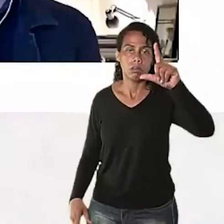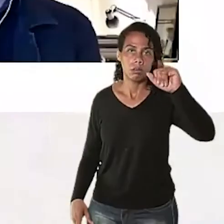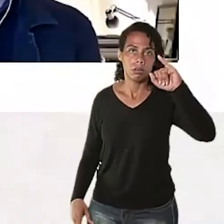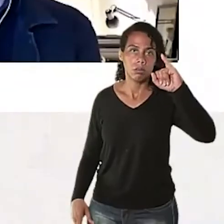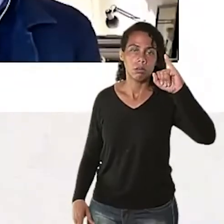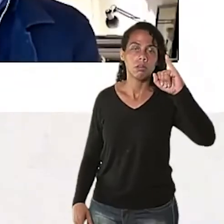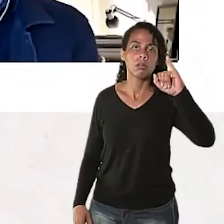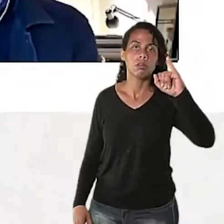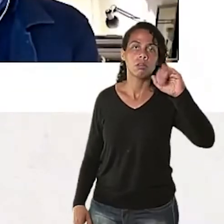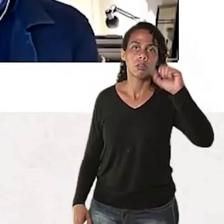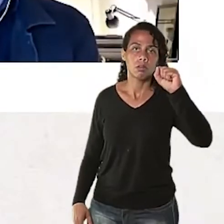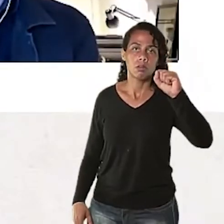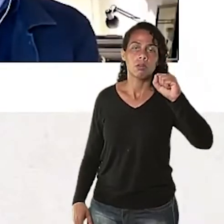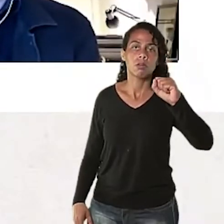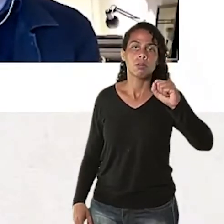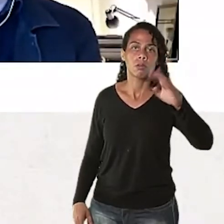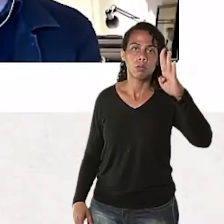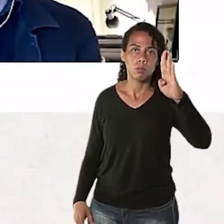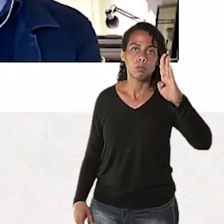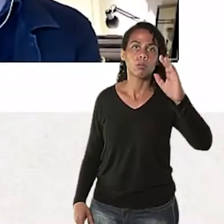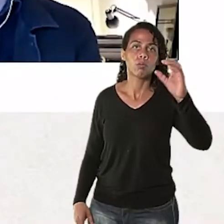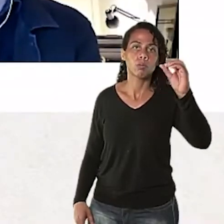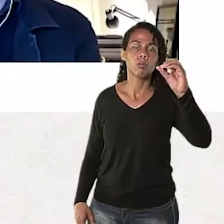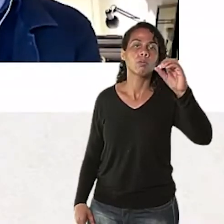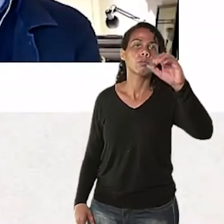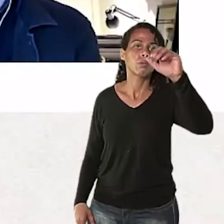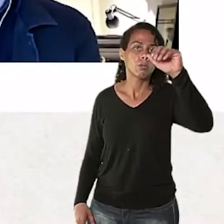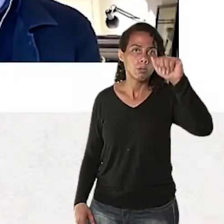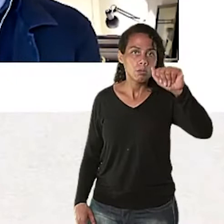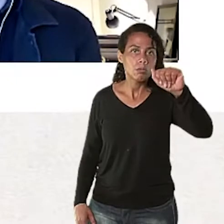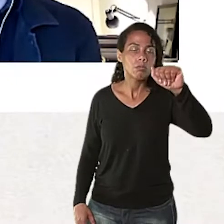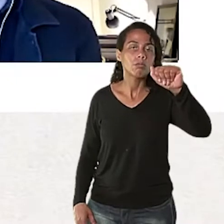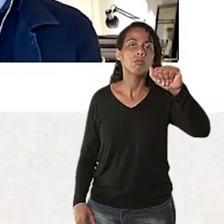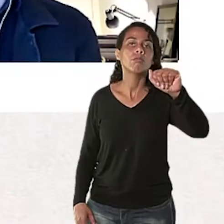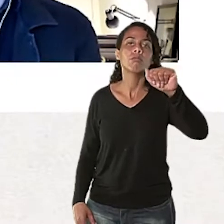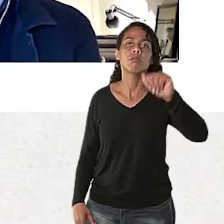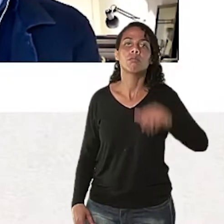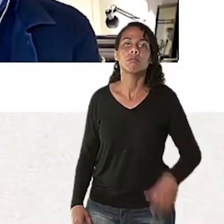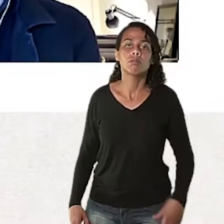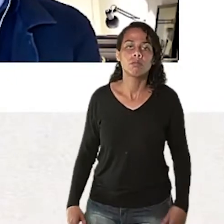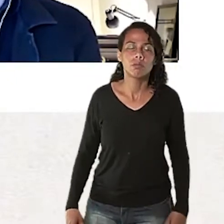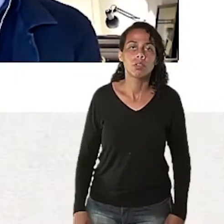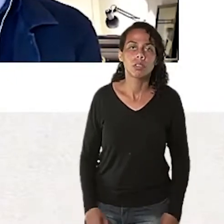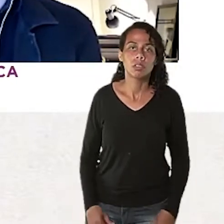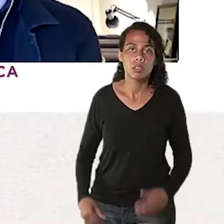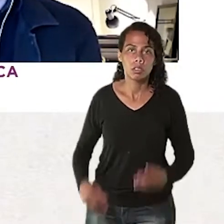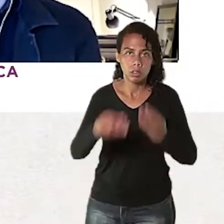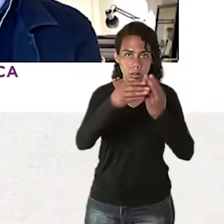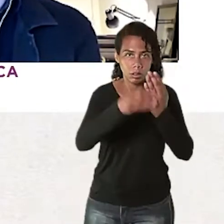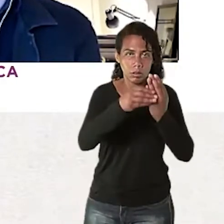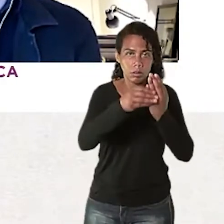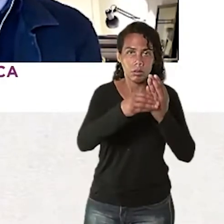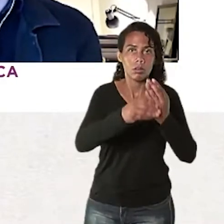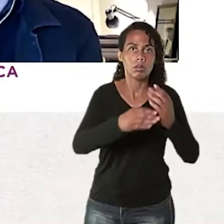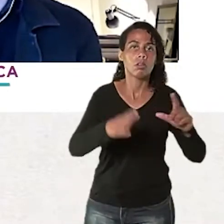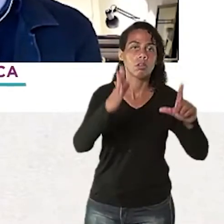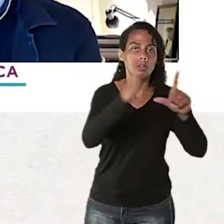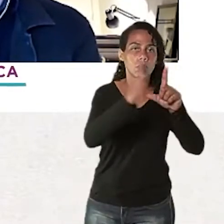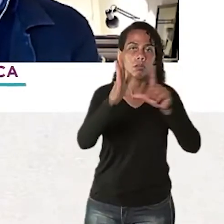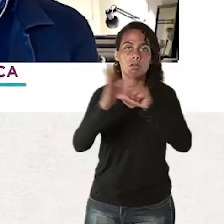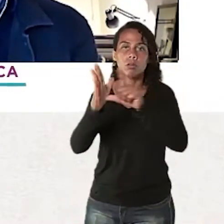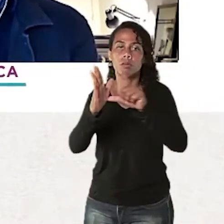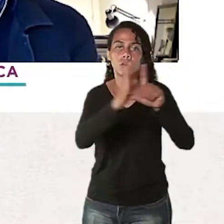festival literário. Tem um festival maravilhoso lá do Zé Pinho, tem aquelas livrarias incríveis, uma livraria que era uma nave de uma igreja, que era